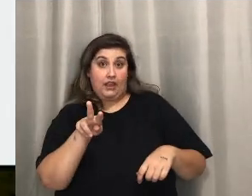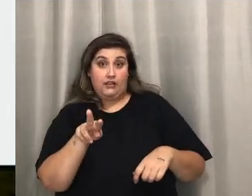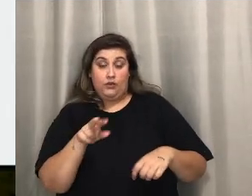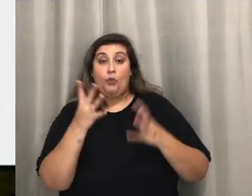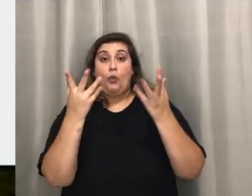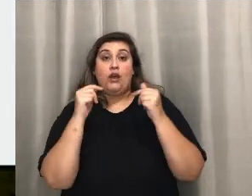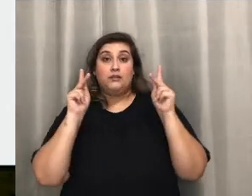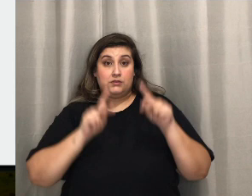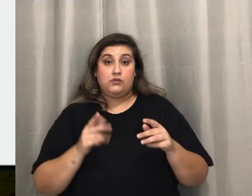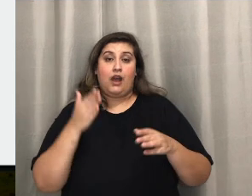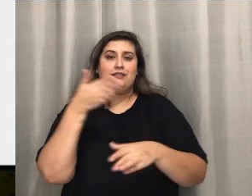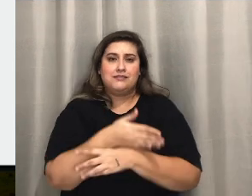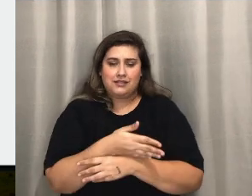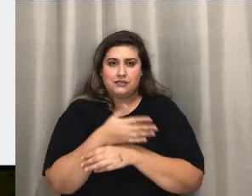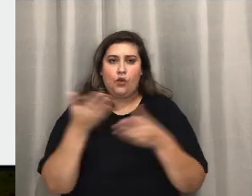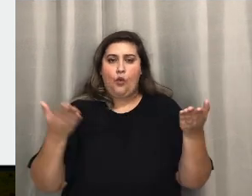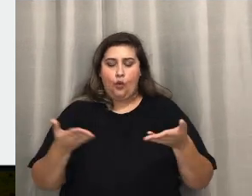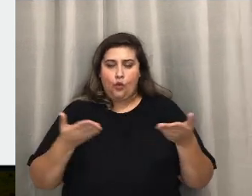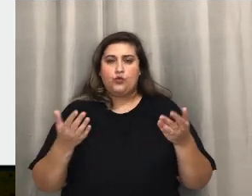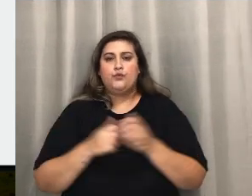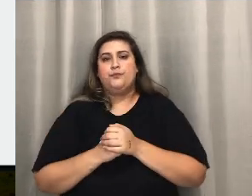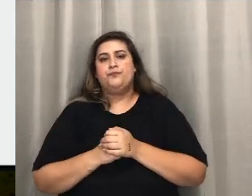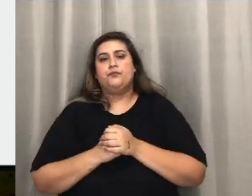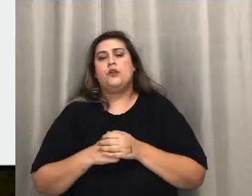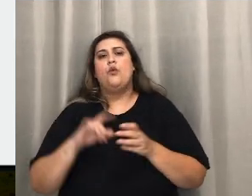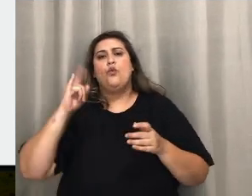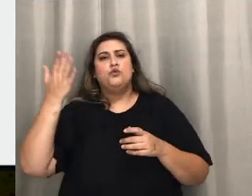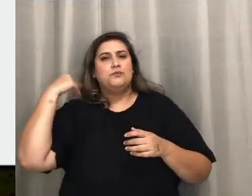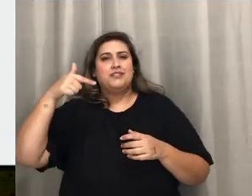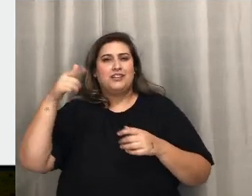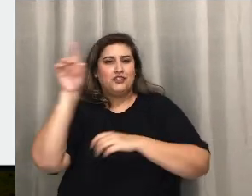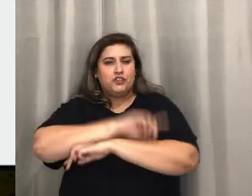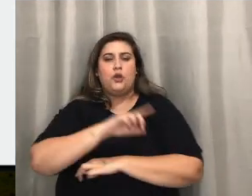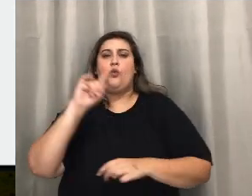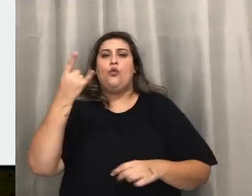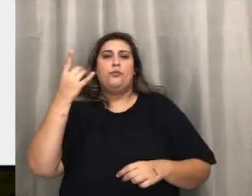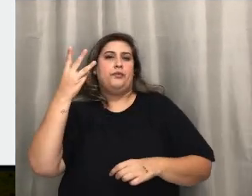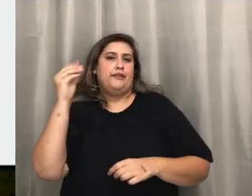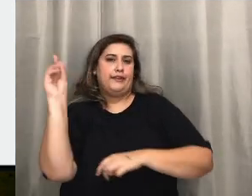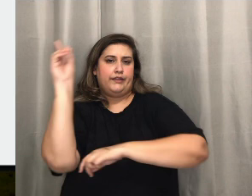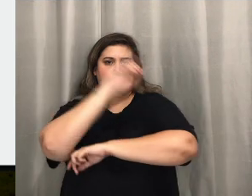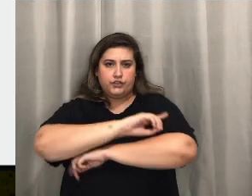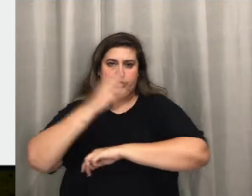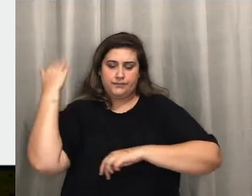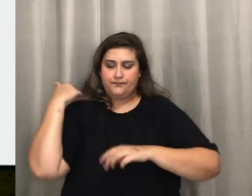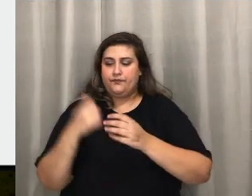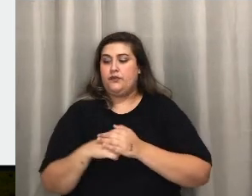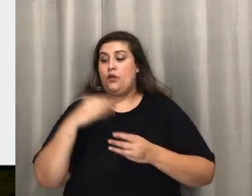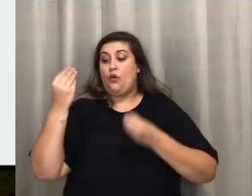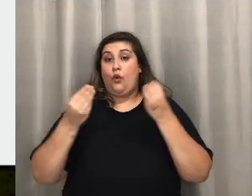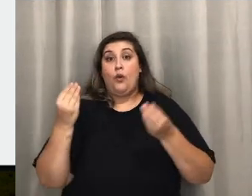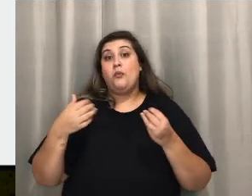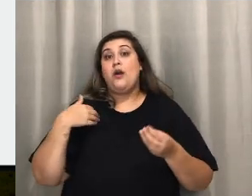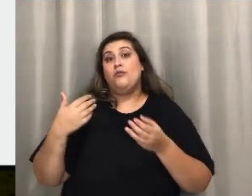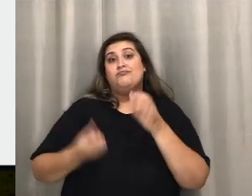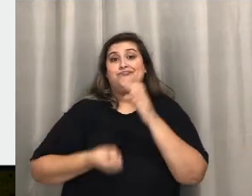nós podemos verificar quantas pessoas acessaram ele hoje, nos últimos 7 dias, nos